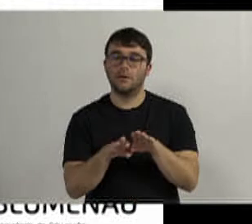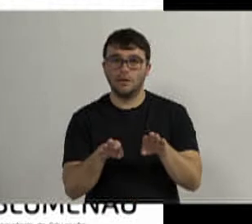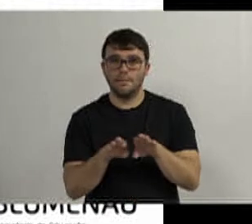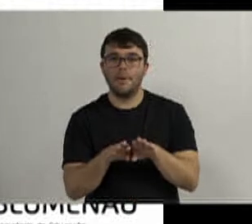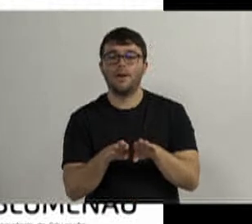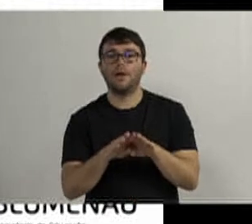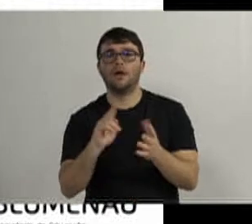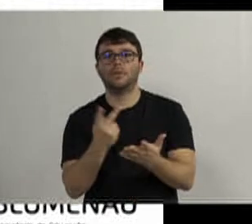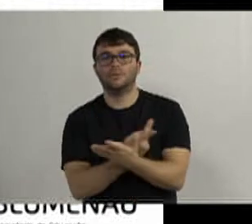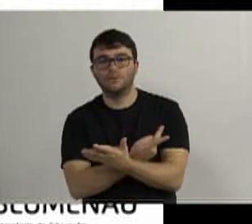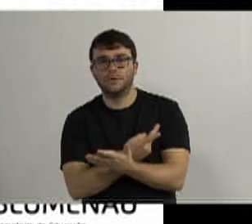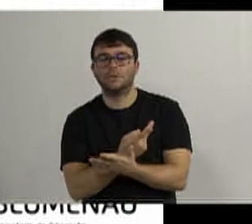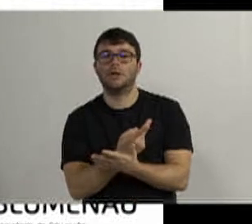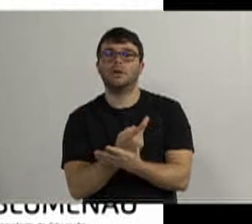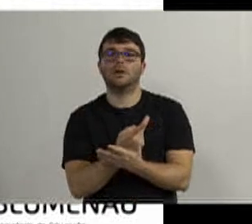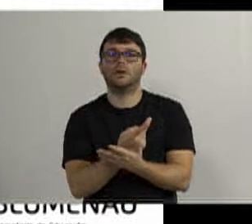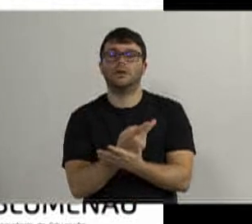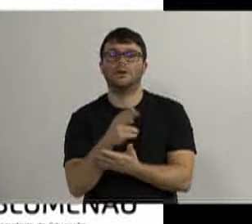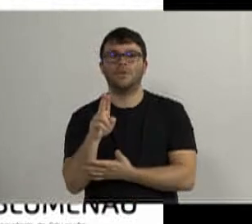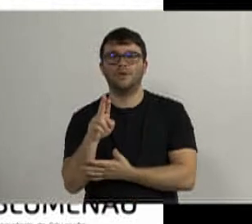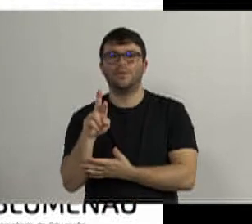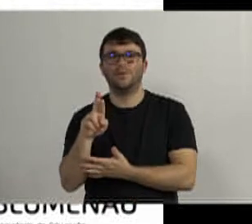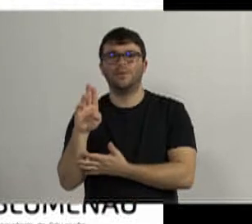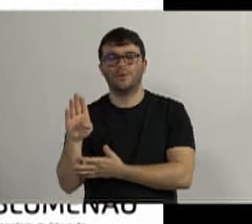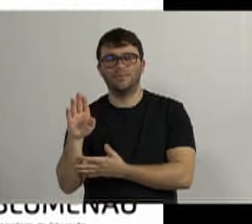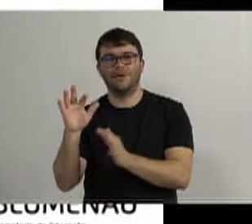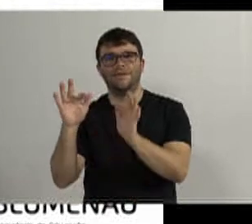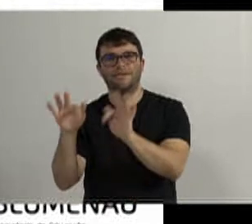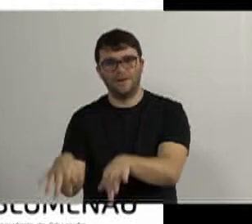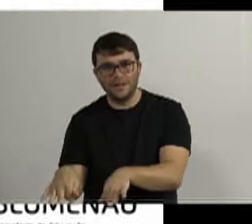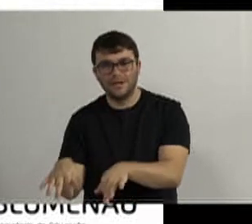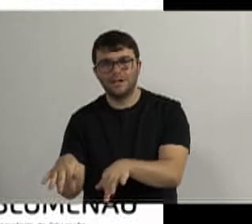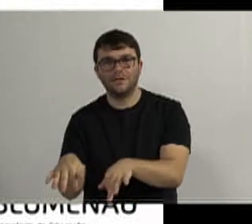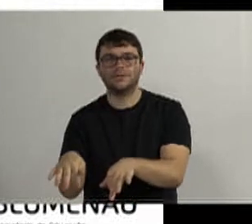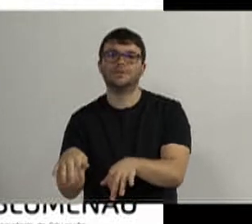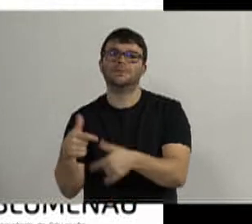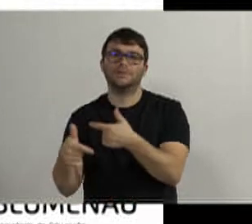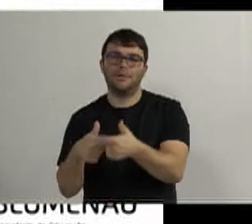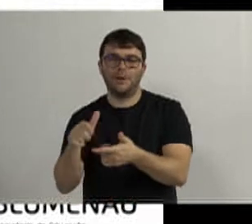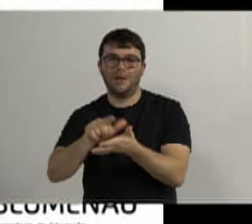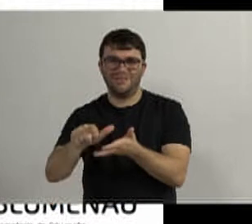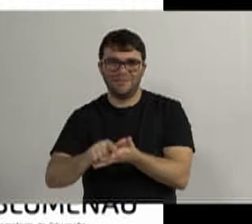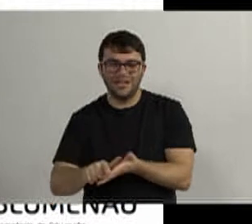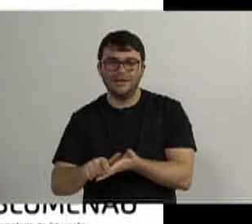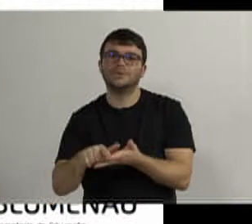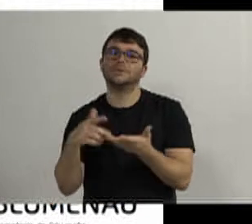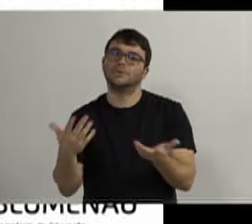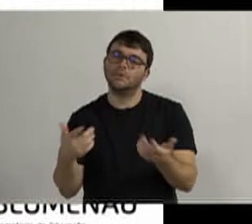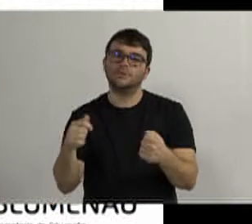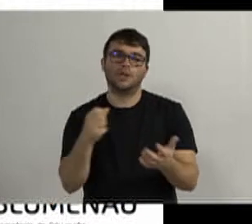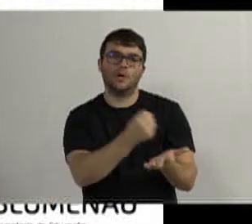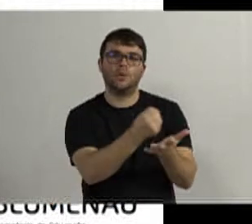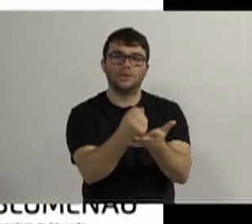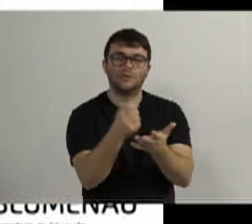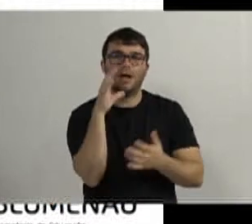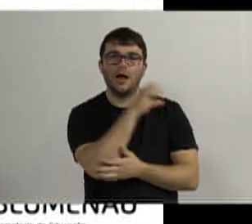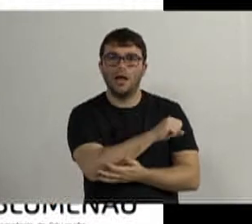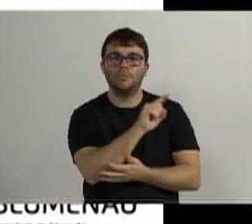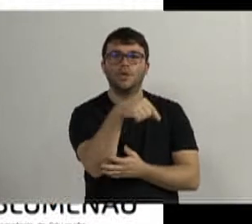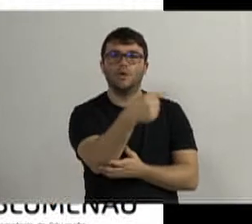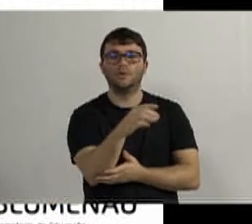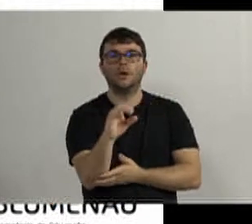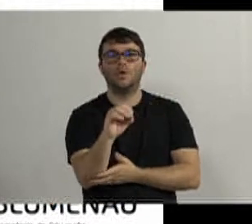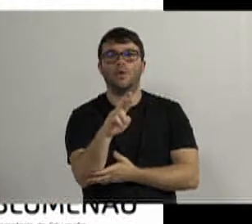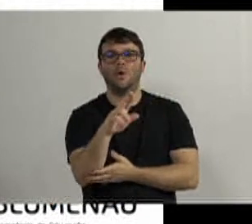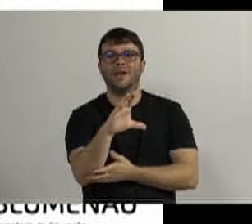questão da urbanizadora com a saída dela como prestador de serviço do município nós tivemos que fazer o contrato emergencial com a